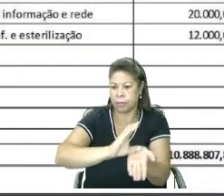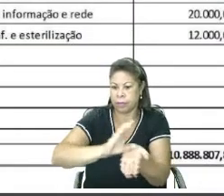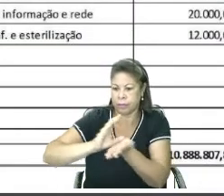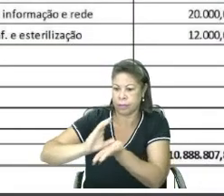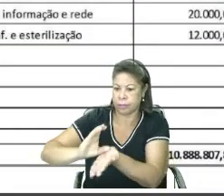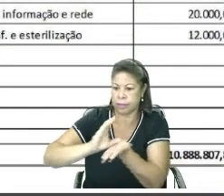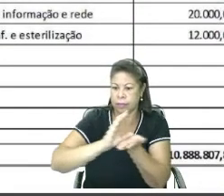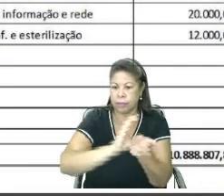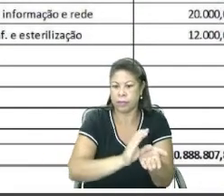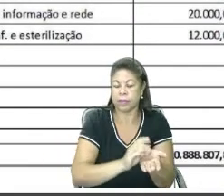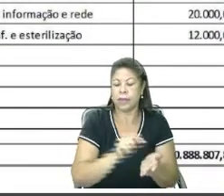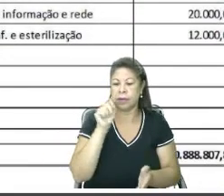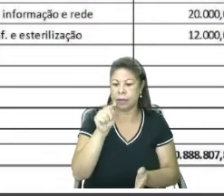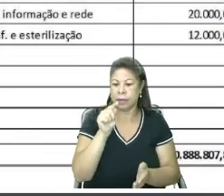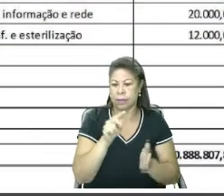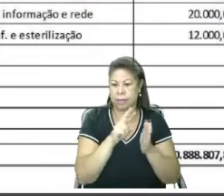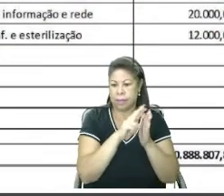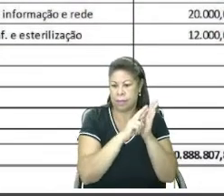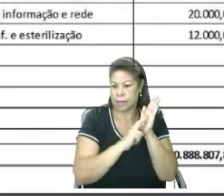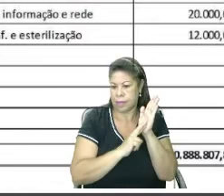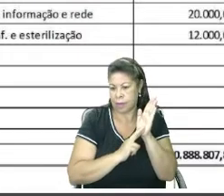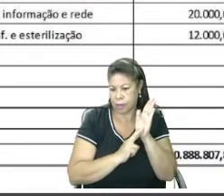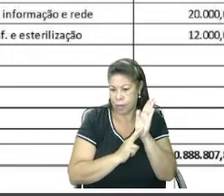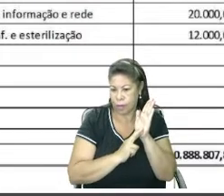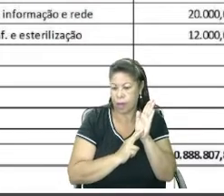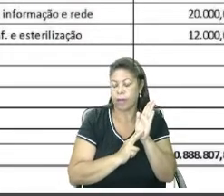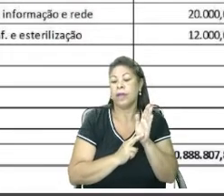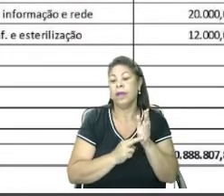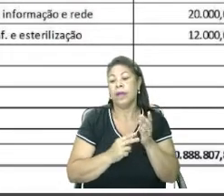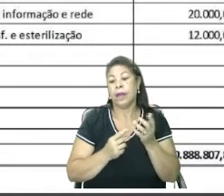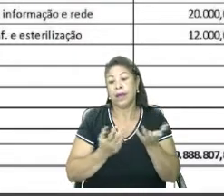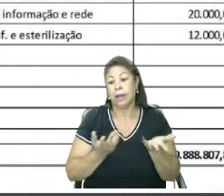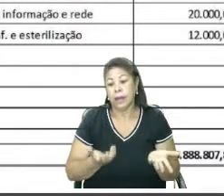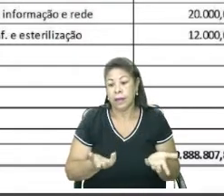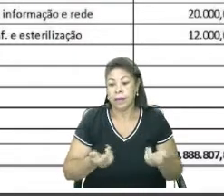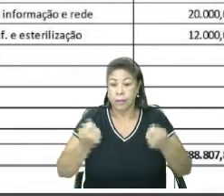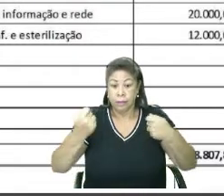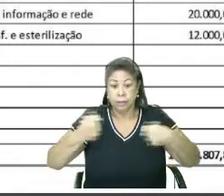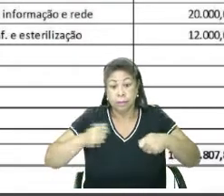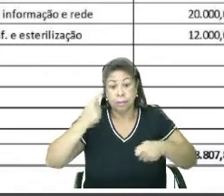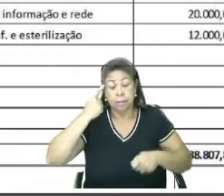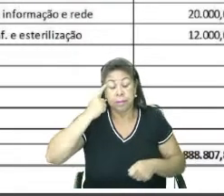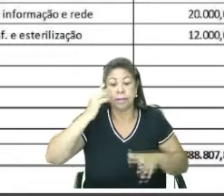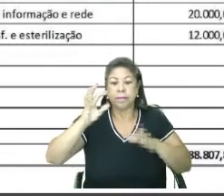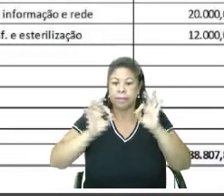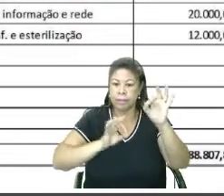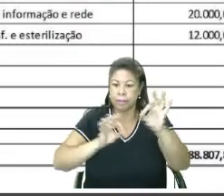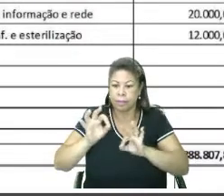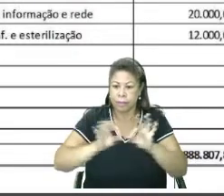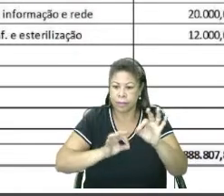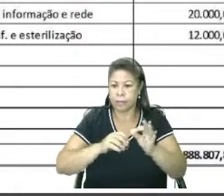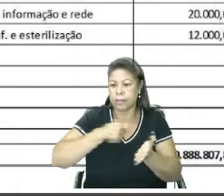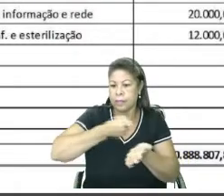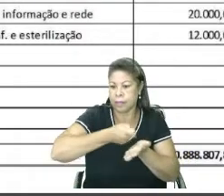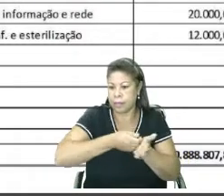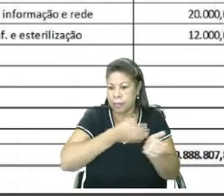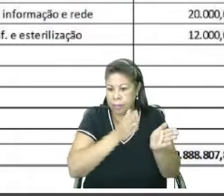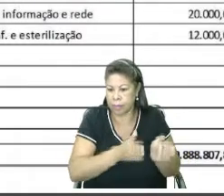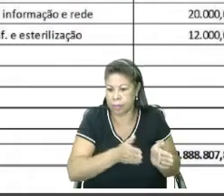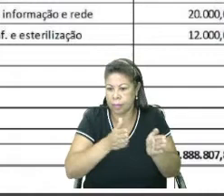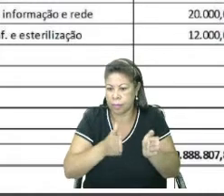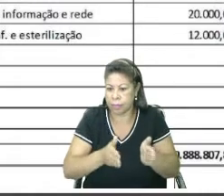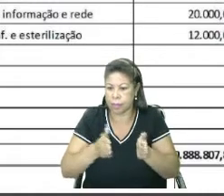Esse relatório é a previsão, né, as despesas previstas dentro do contrato de gestão por seus grupos, né,